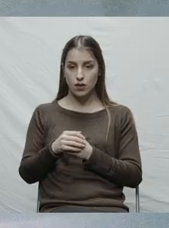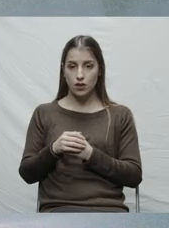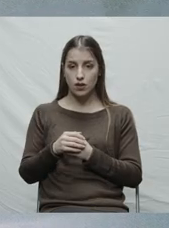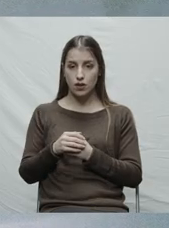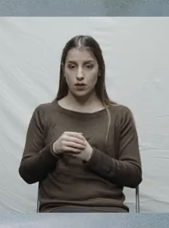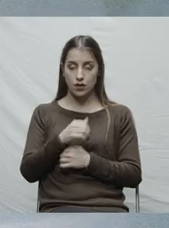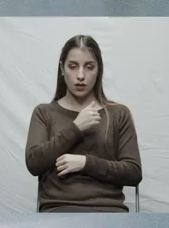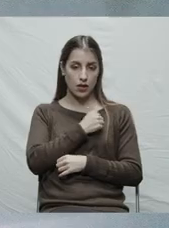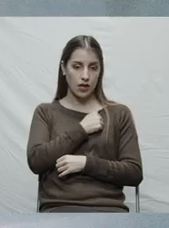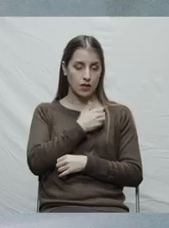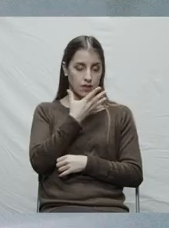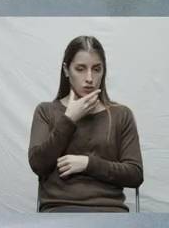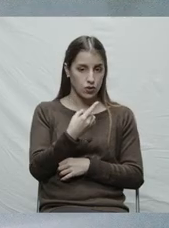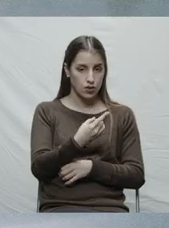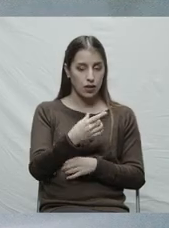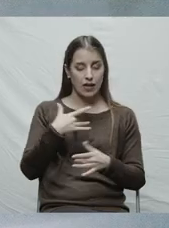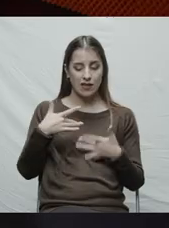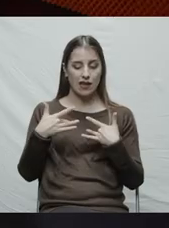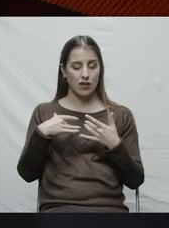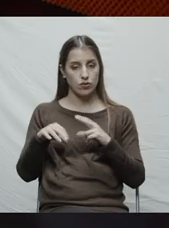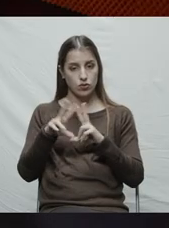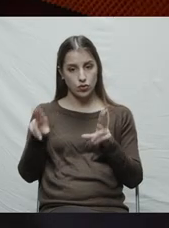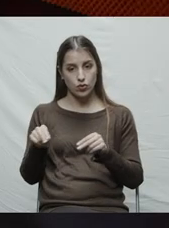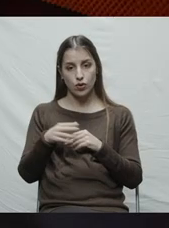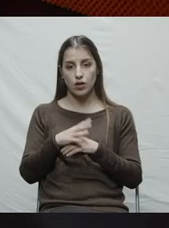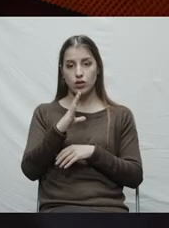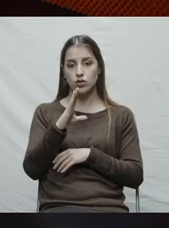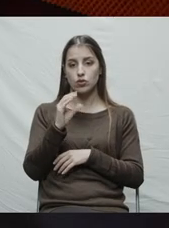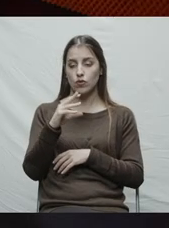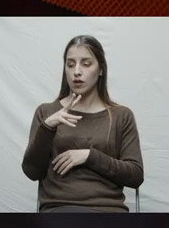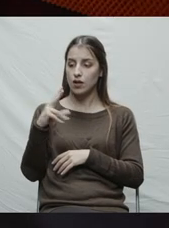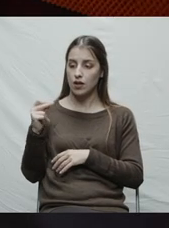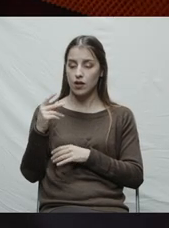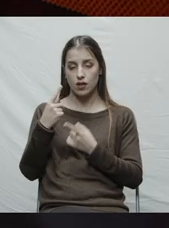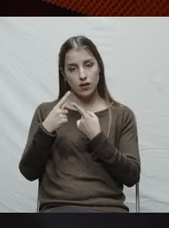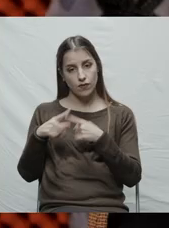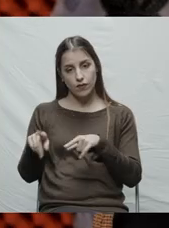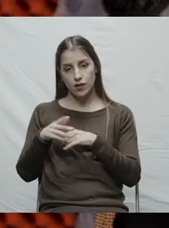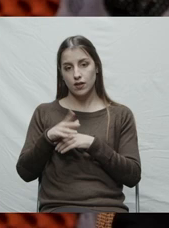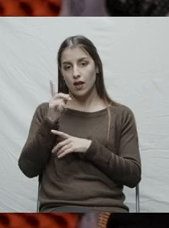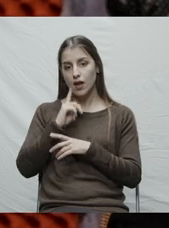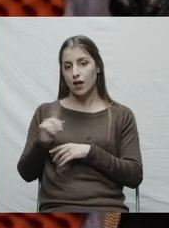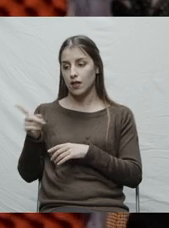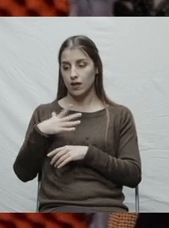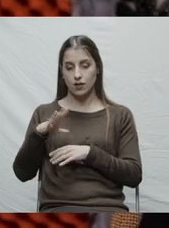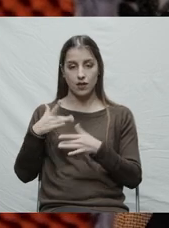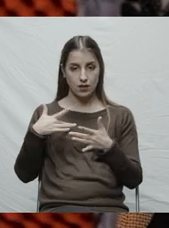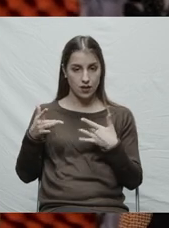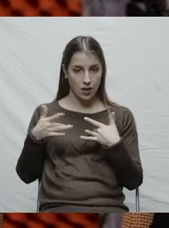casas abandonadas, quer dizer, teatros nunca. A Joana era diferente, era mais do que teatros e instituições. O teatro